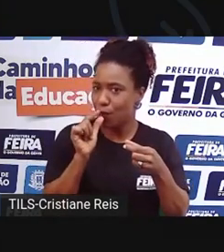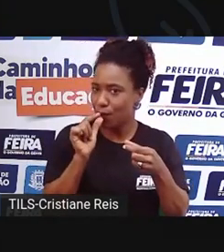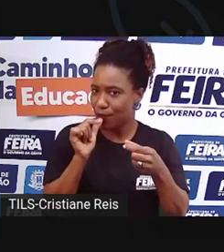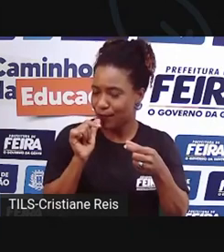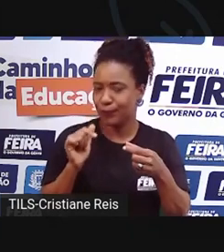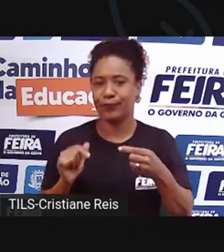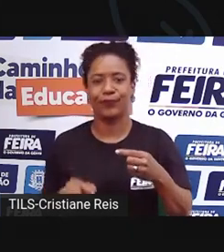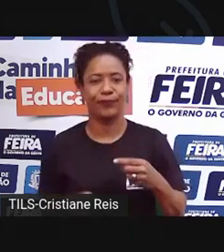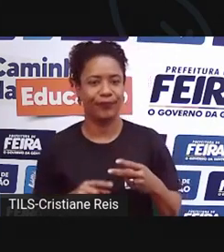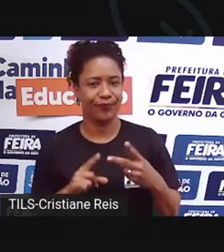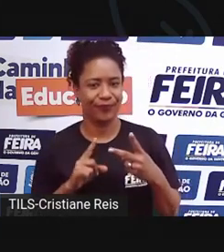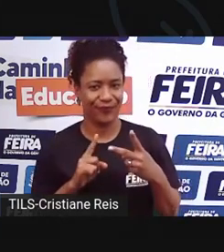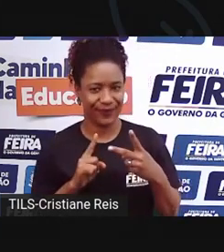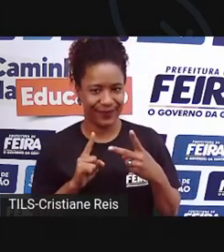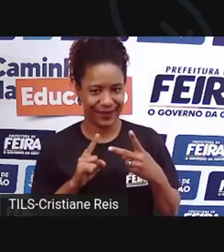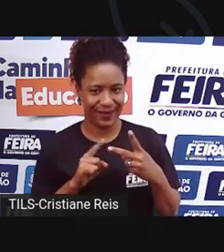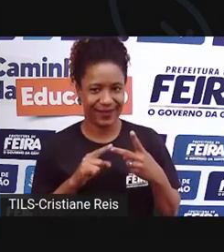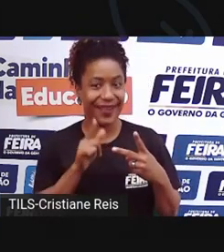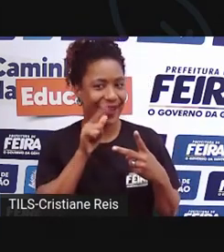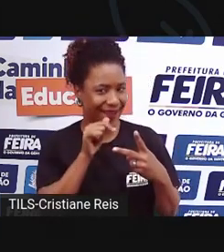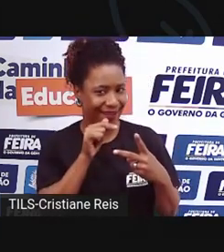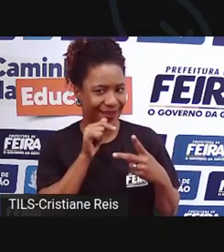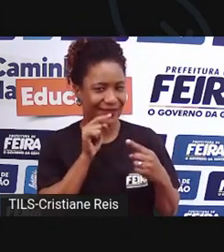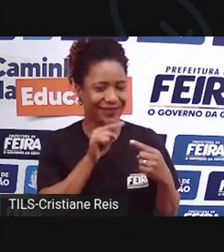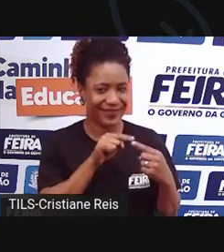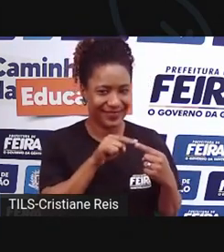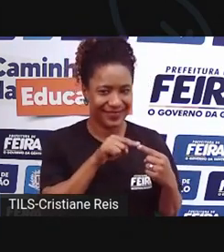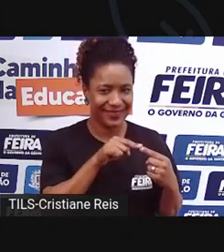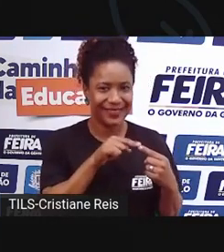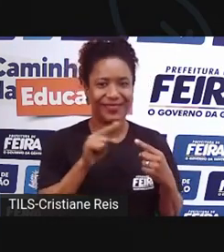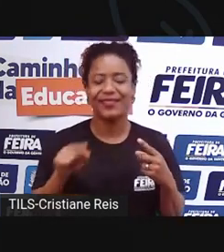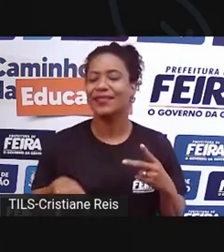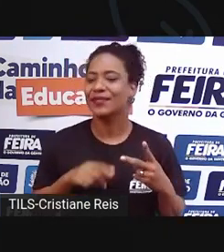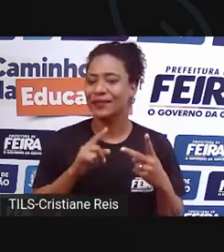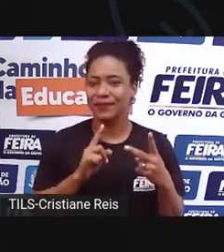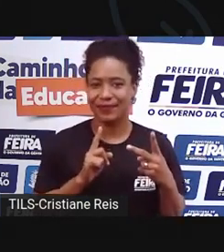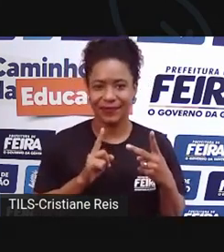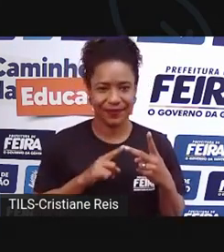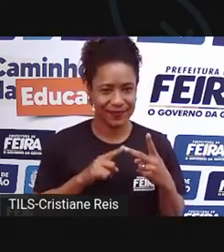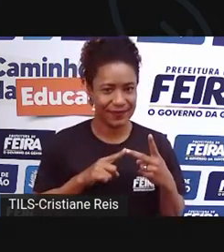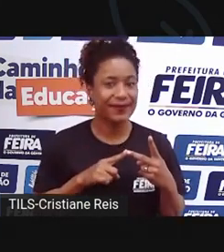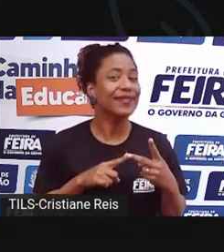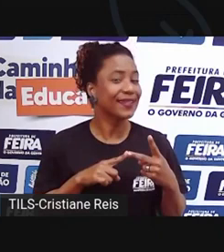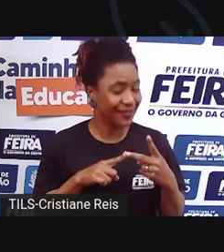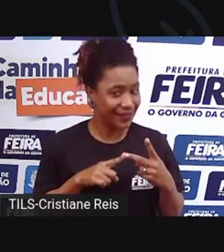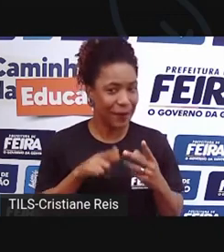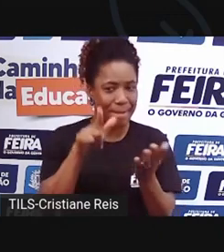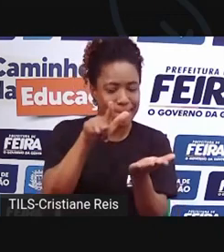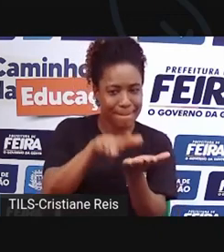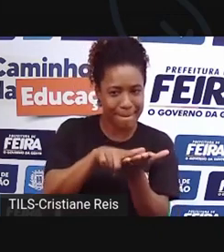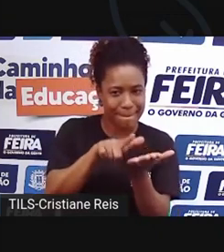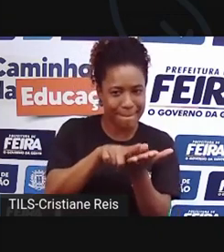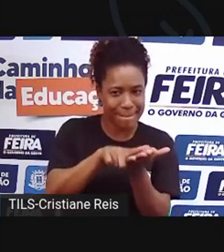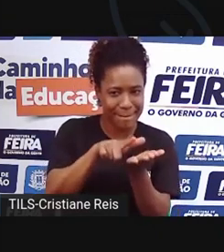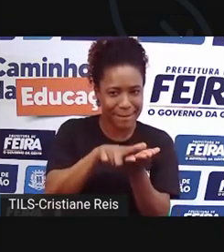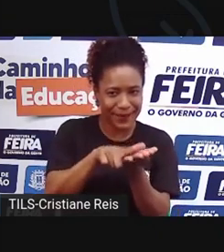precisar. Eu vou deixar minha água aqui no cantinho. Vamos precisar de folha de papel,